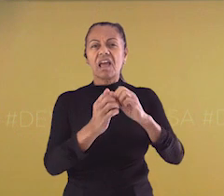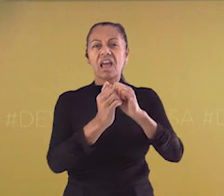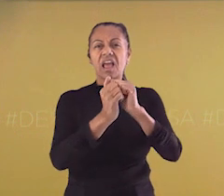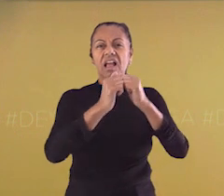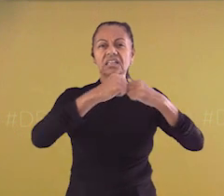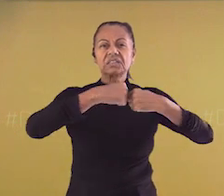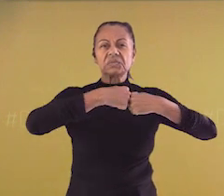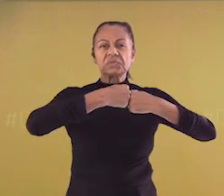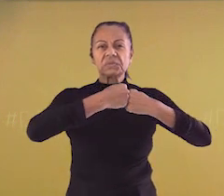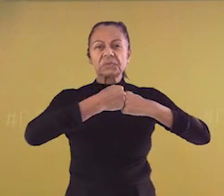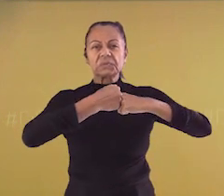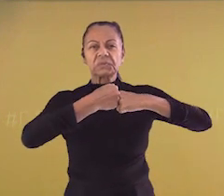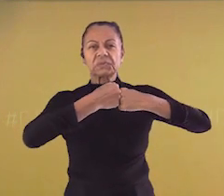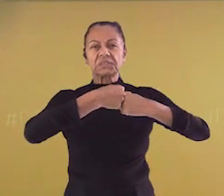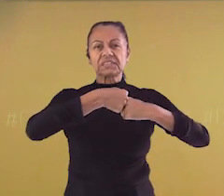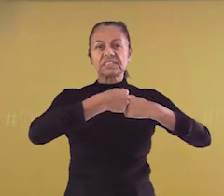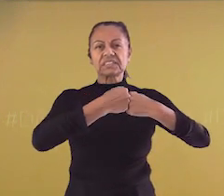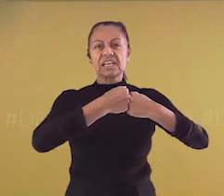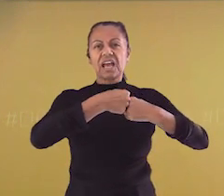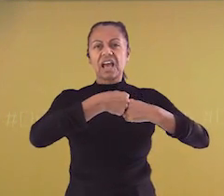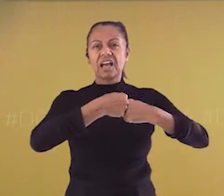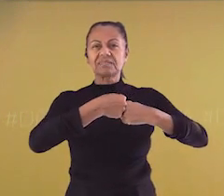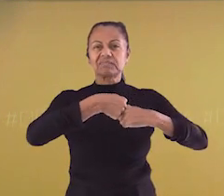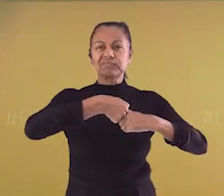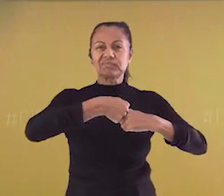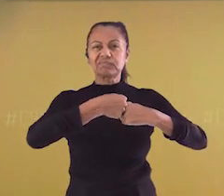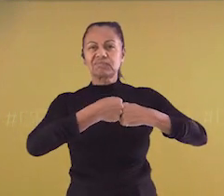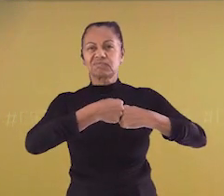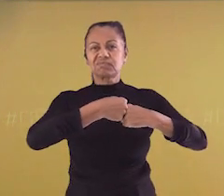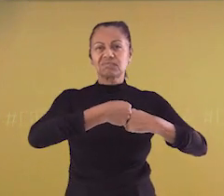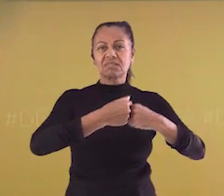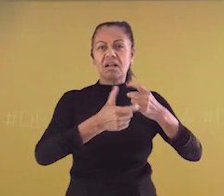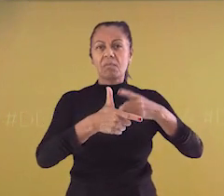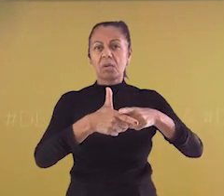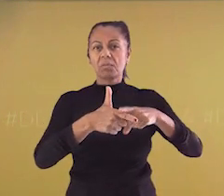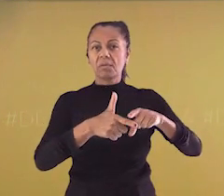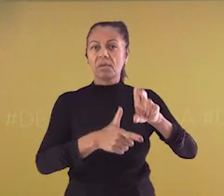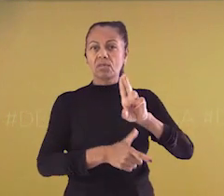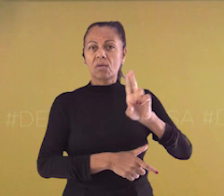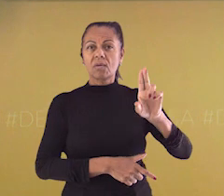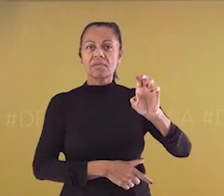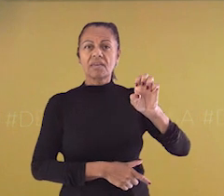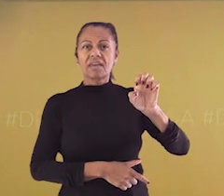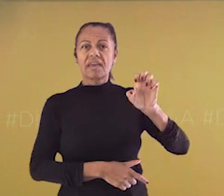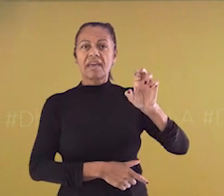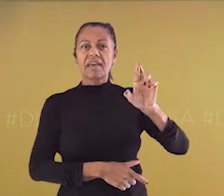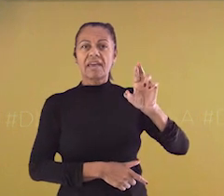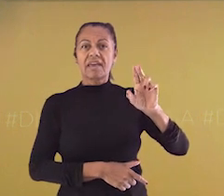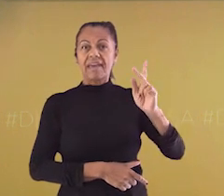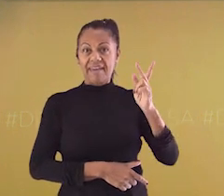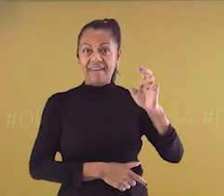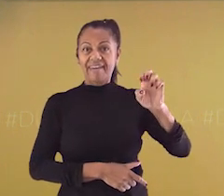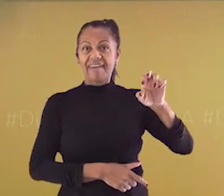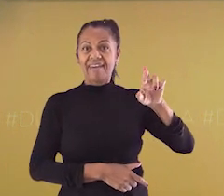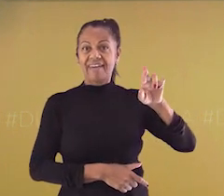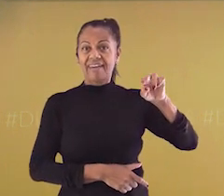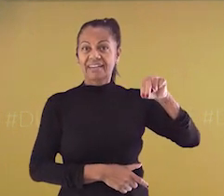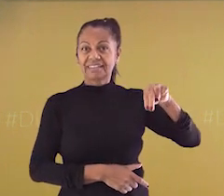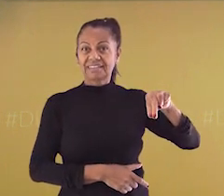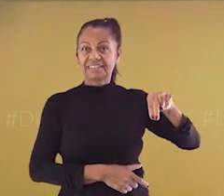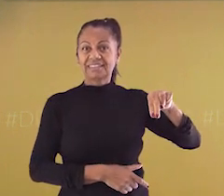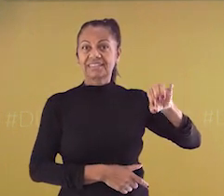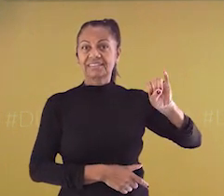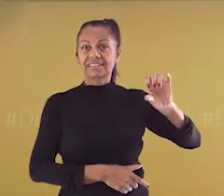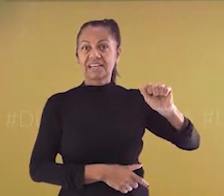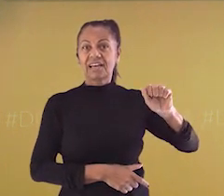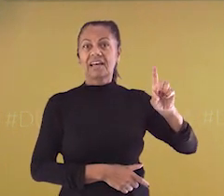muito comum, chamada de hérnia de disco. Devemos tomar cuidado com a postura e ao realizar alguns